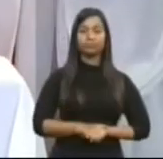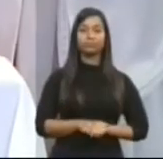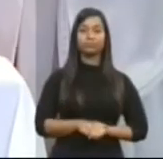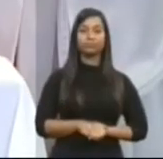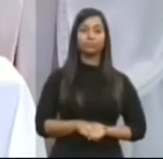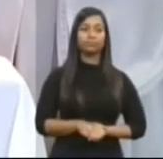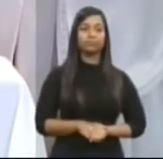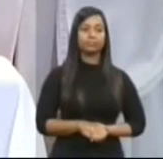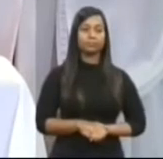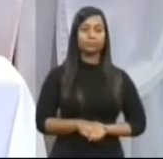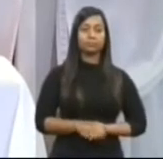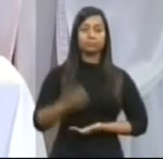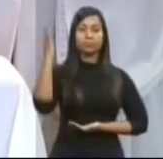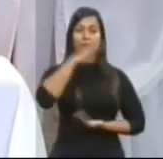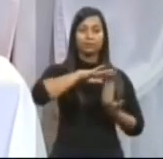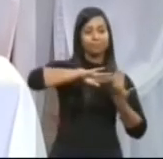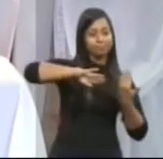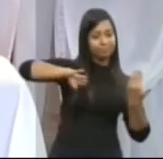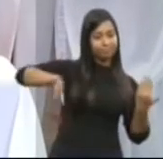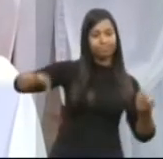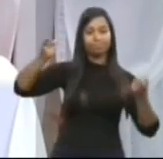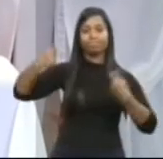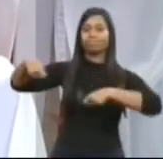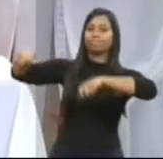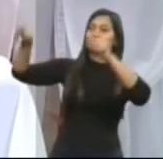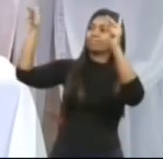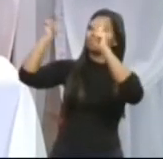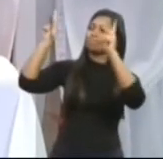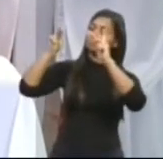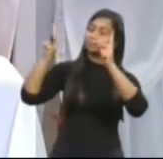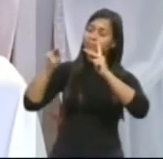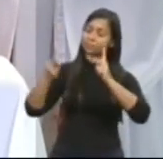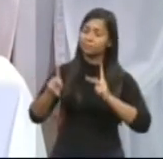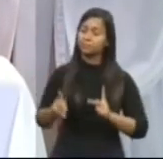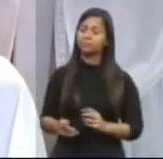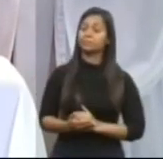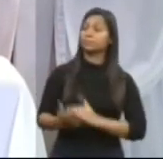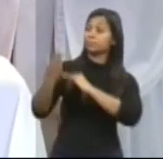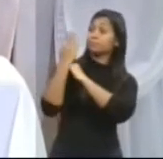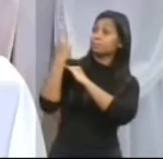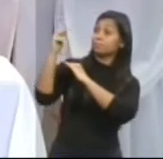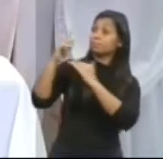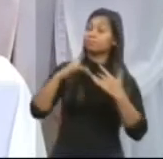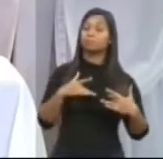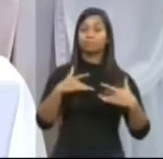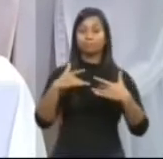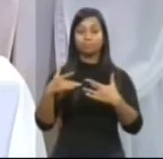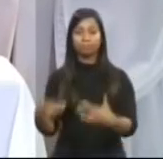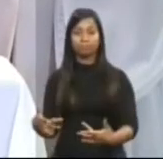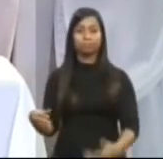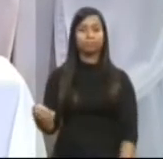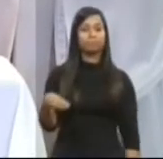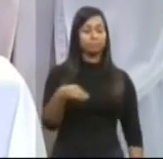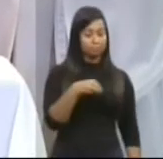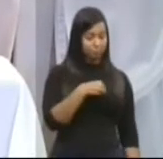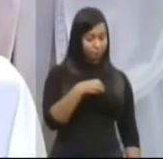do mal. Livrai-nos de todos os males, ó Pai, e dai-nos hoje a vossa paz. Ajudados